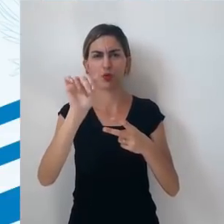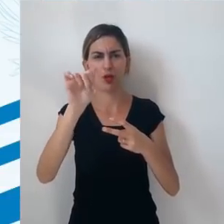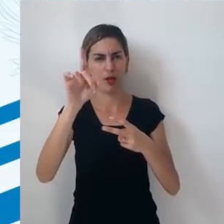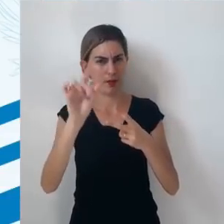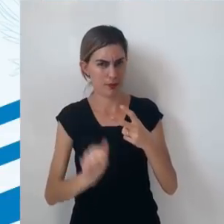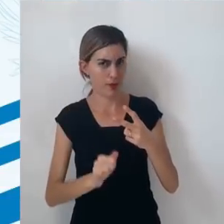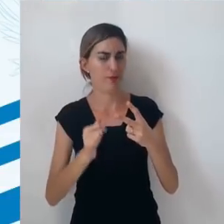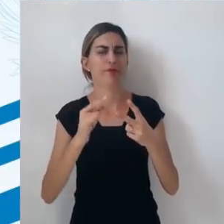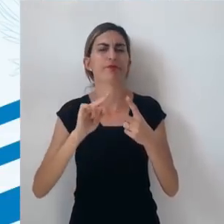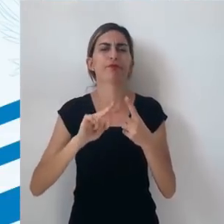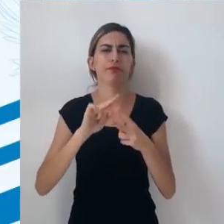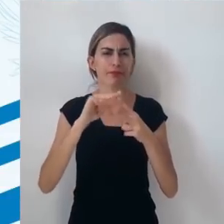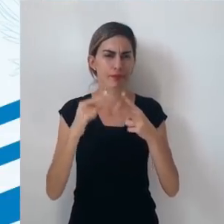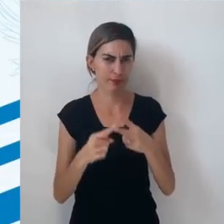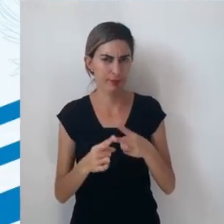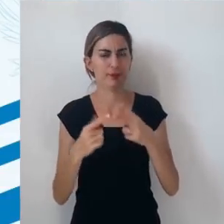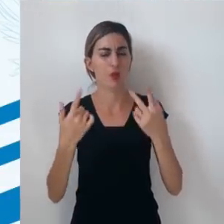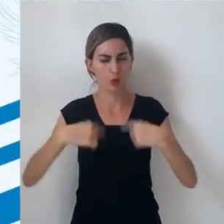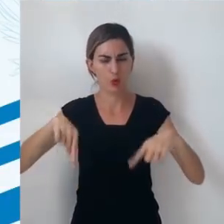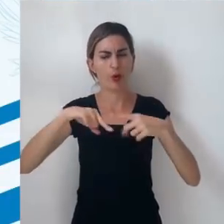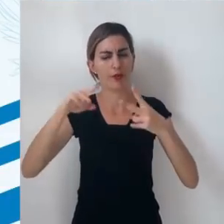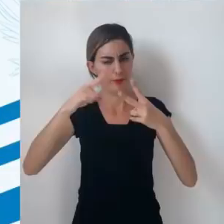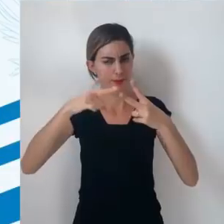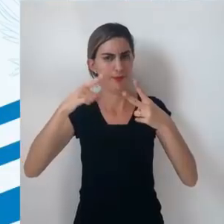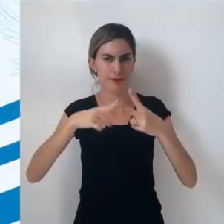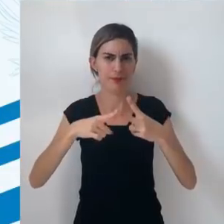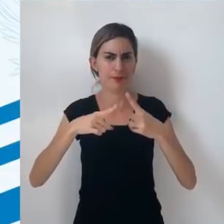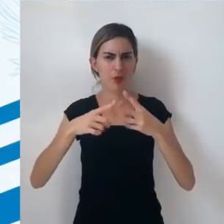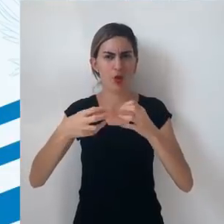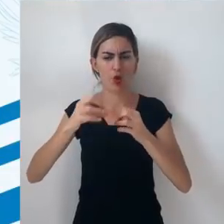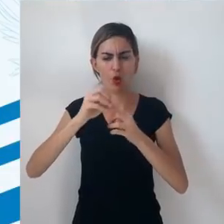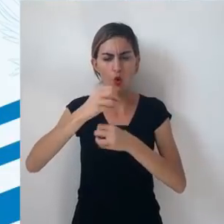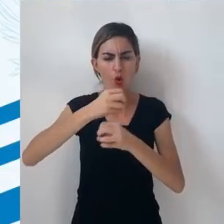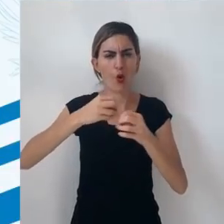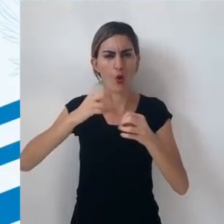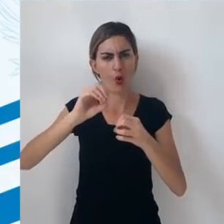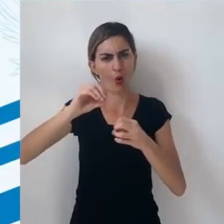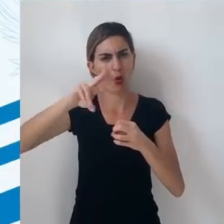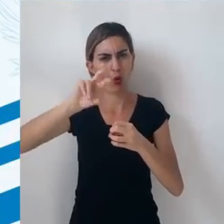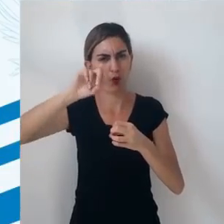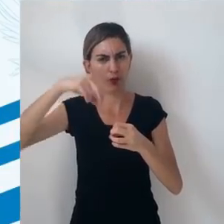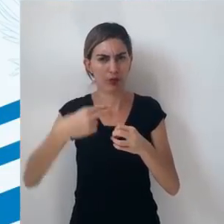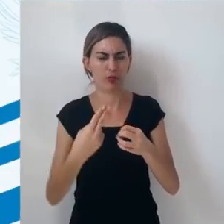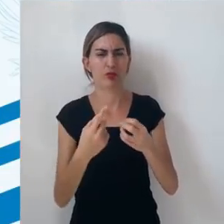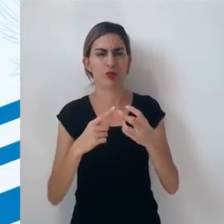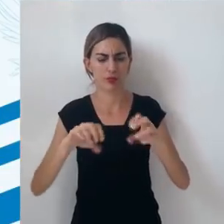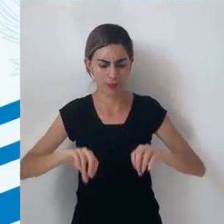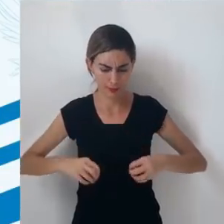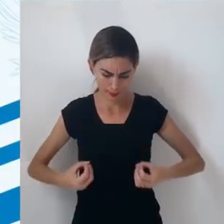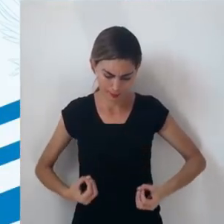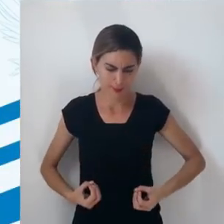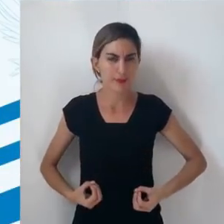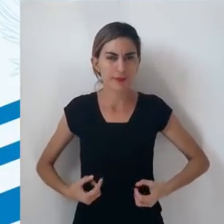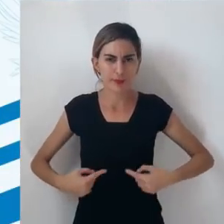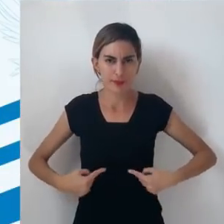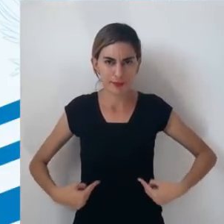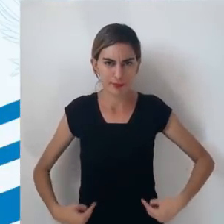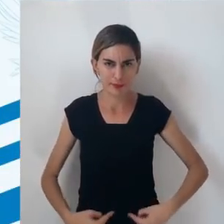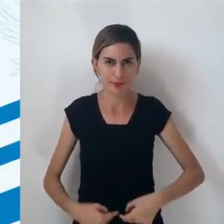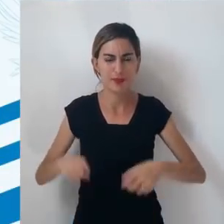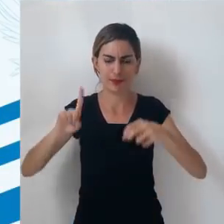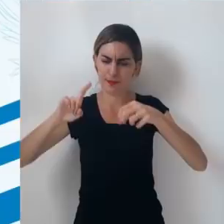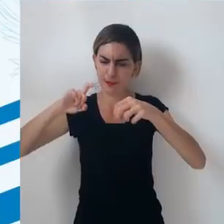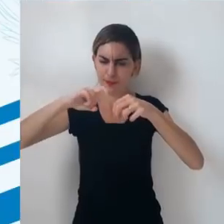é sexuadamente, né? Onde os óvulos eles vão ser reproduzidos nos ovários e